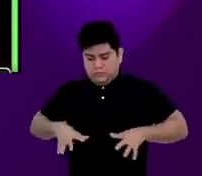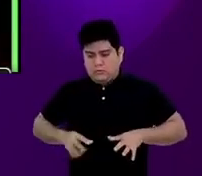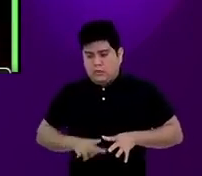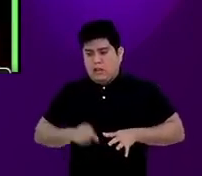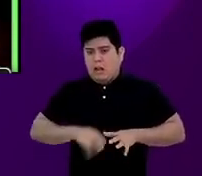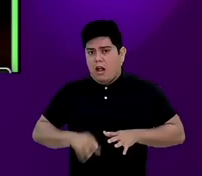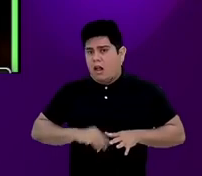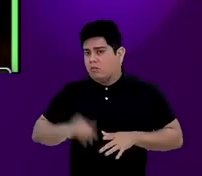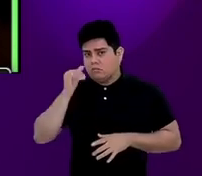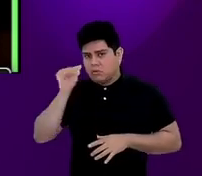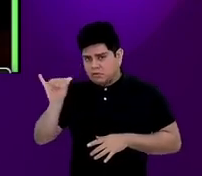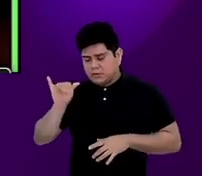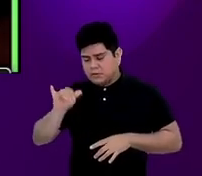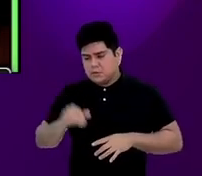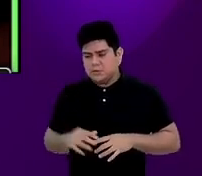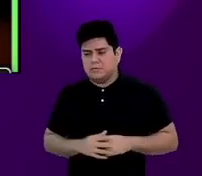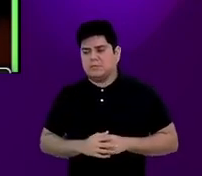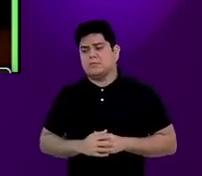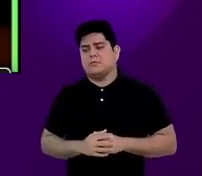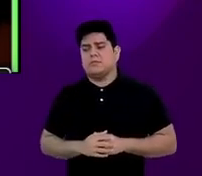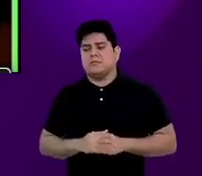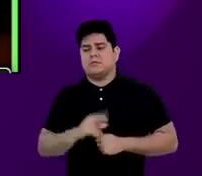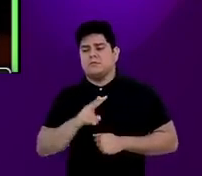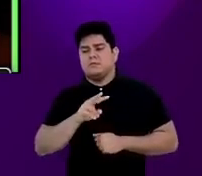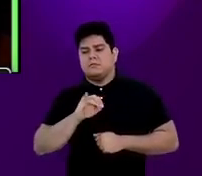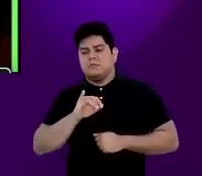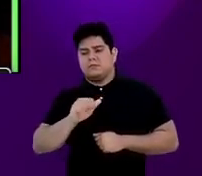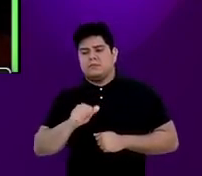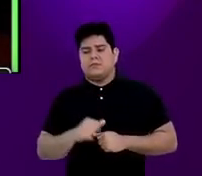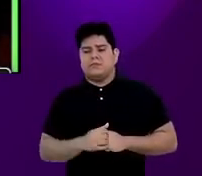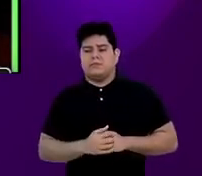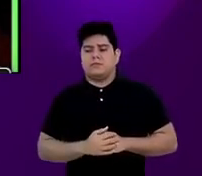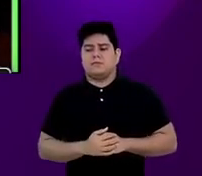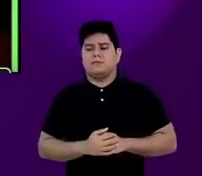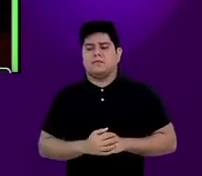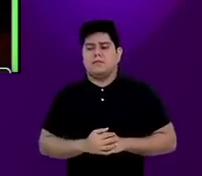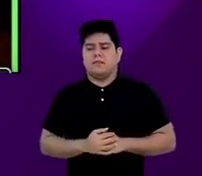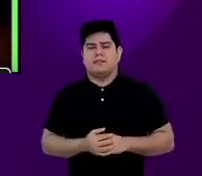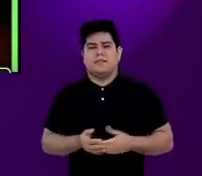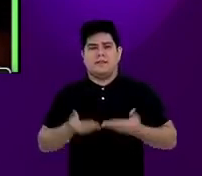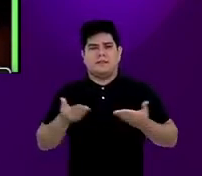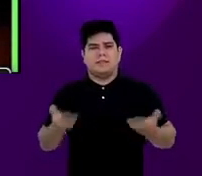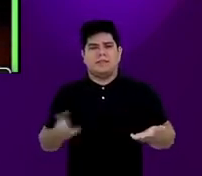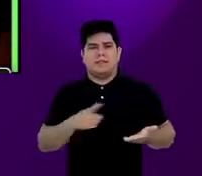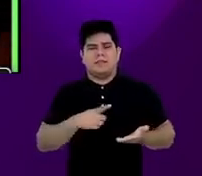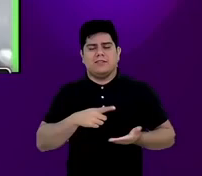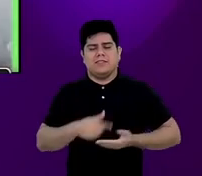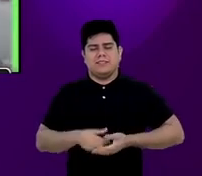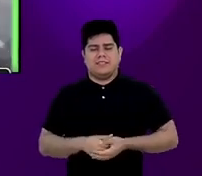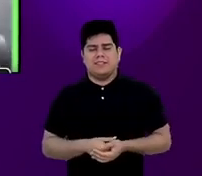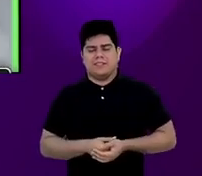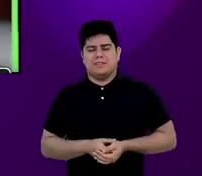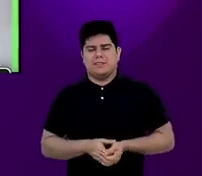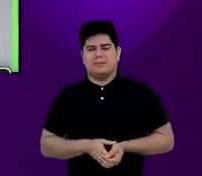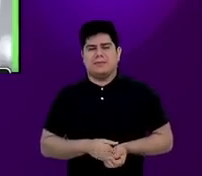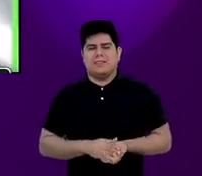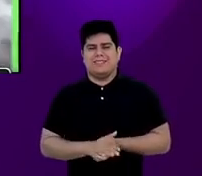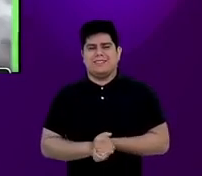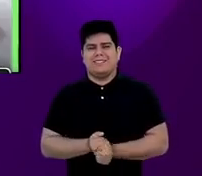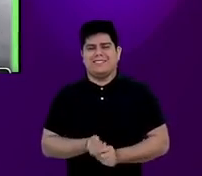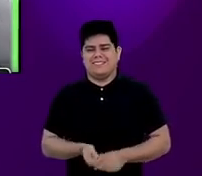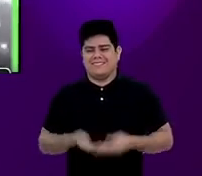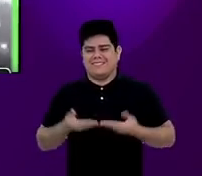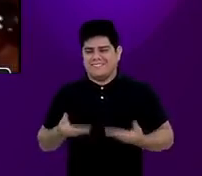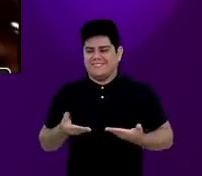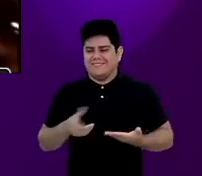um sangramento expressivo pela veia, que você vai ter uma situação meio dramática. Então, aqui a gente entra para tirar o trombo por via minimamente